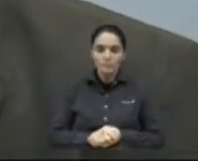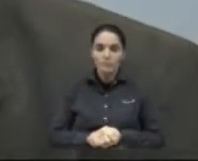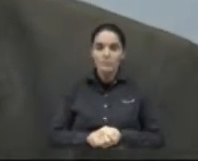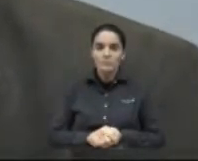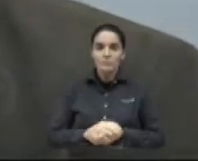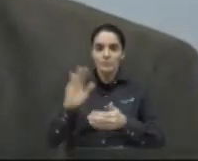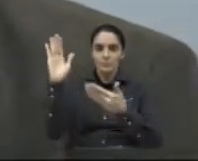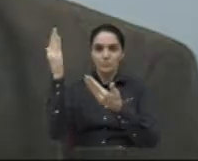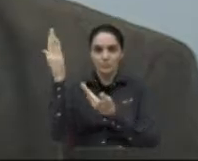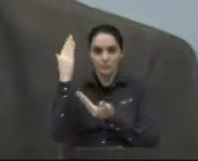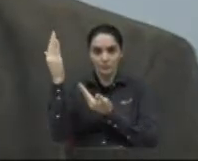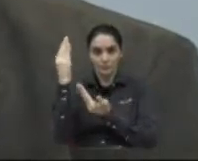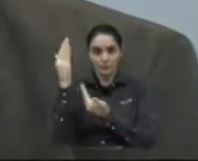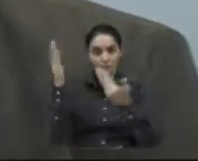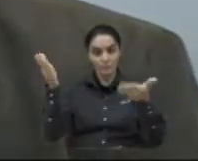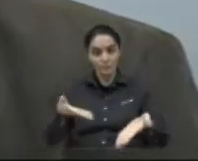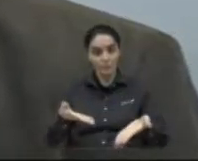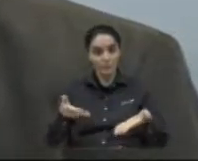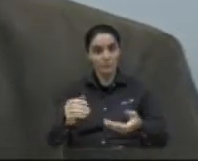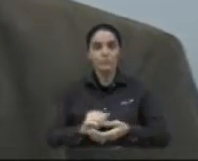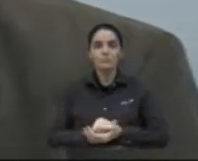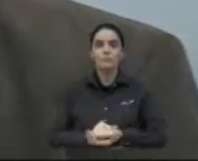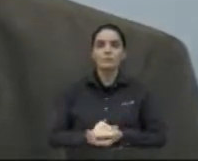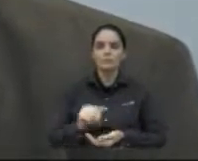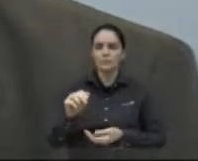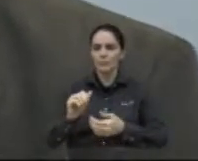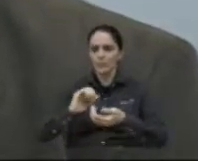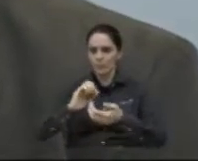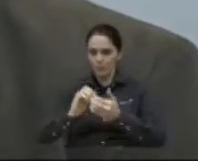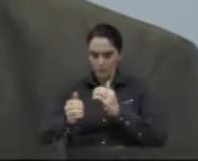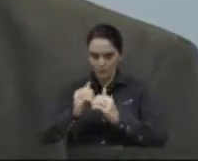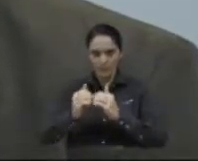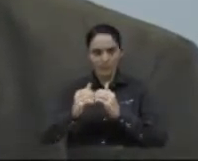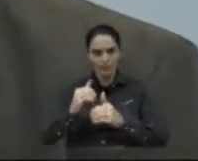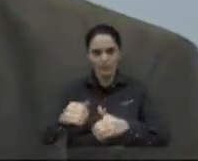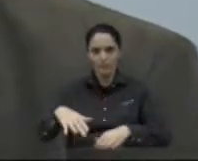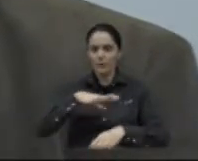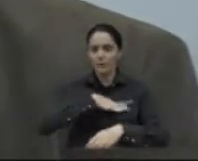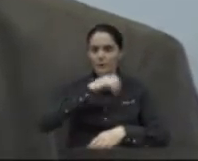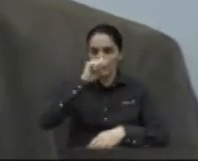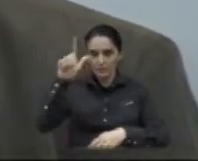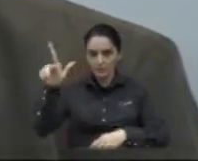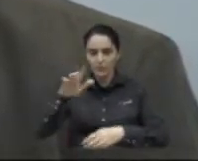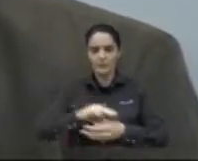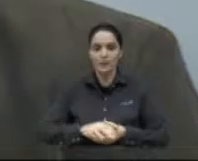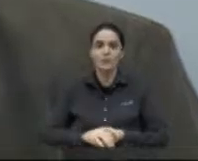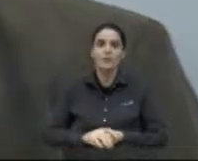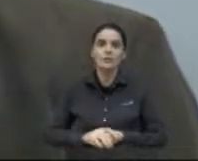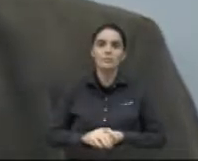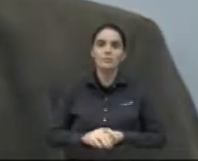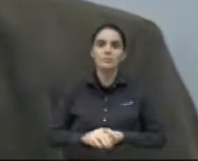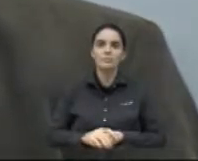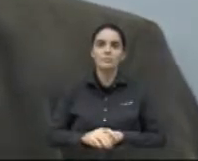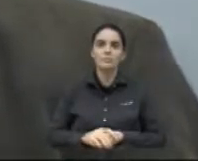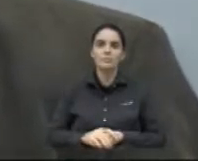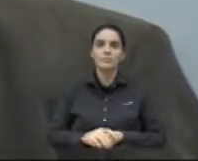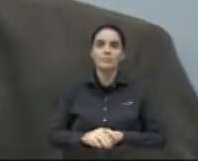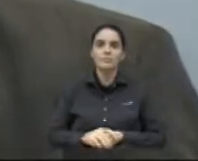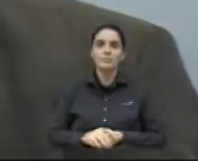E o nome dele, como foi um esportista, jogador de futebol aqui na nossa cidade, vai no Ginásio de Esporte do Santa